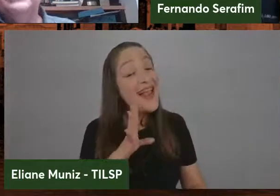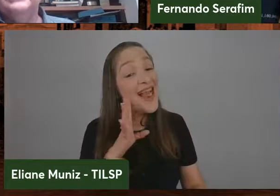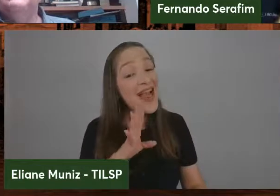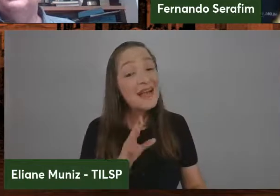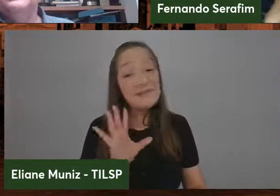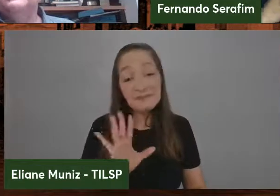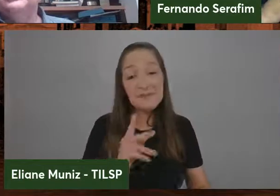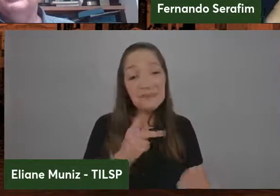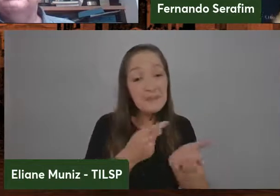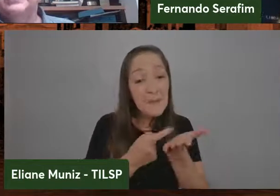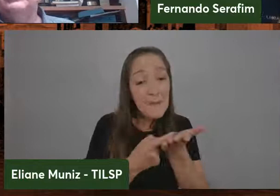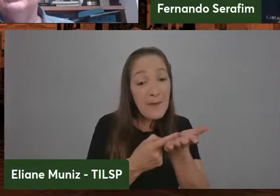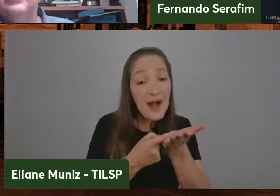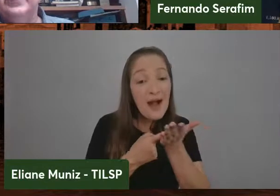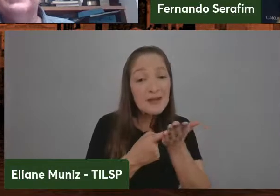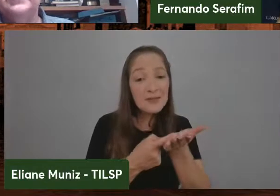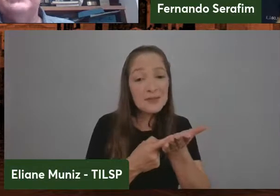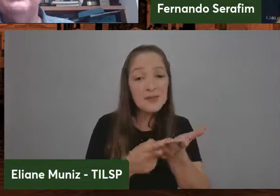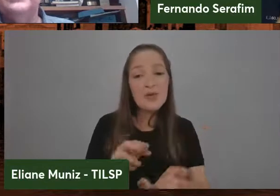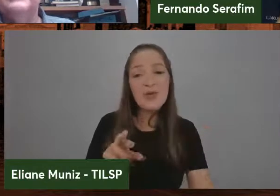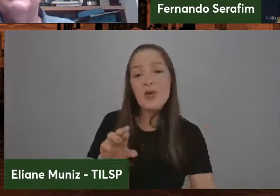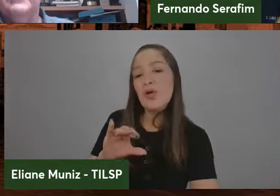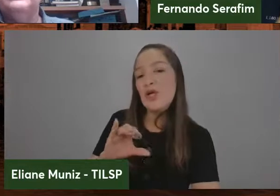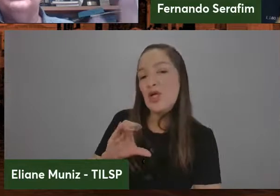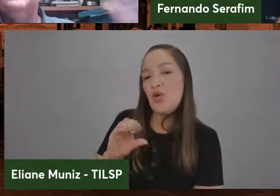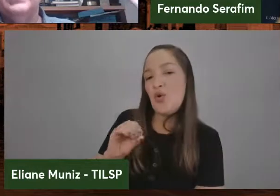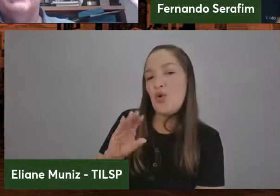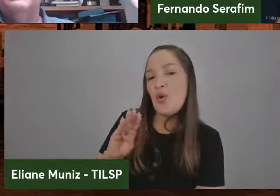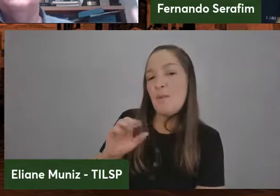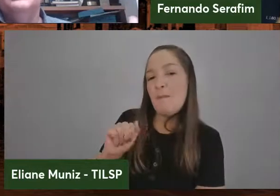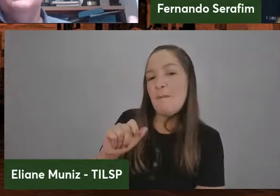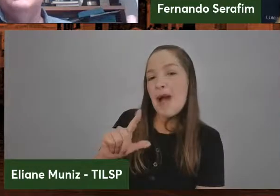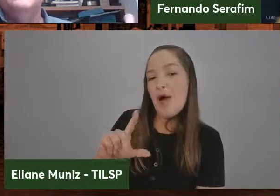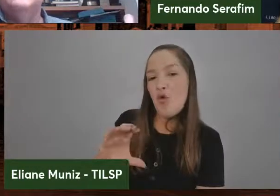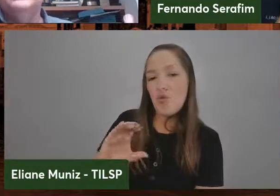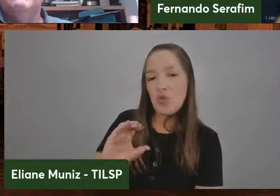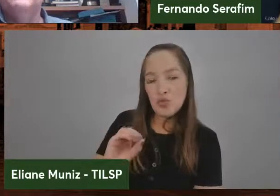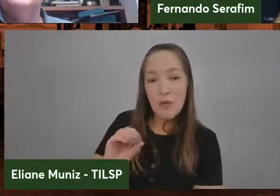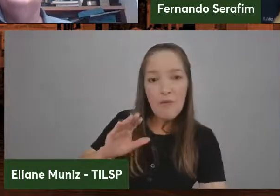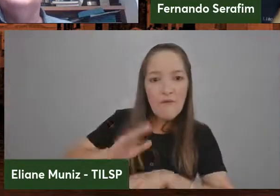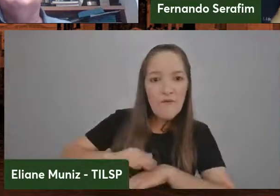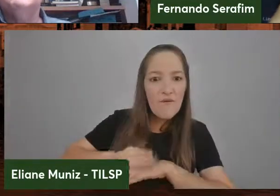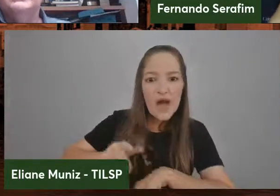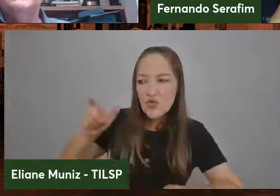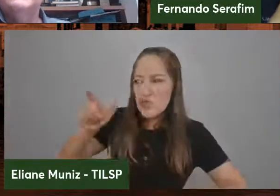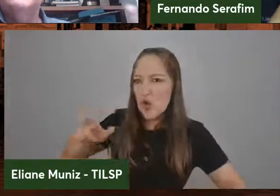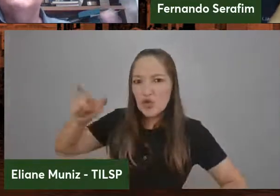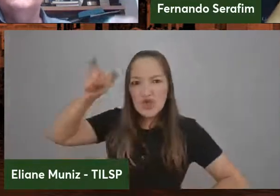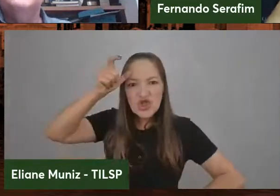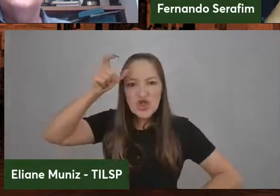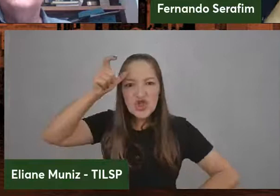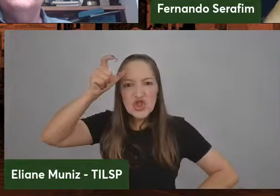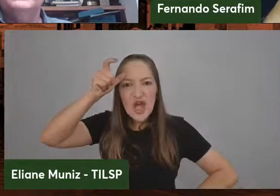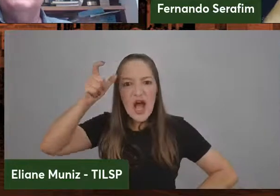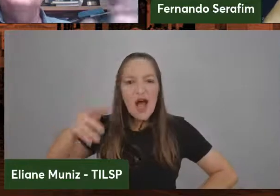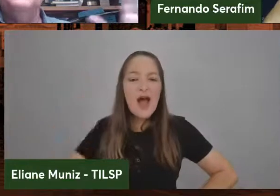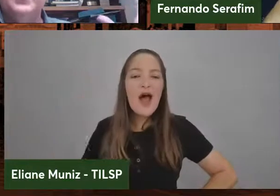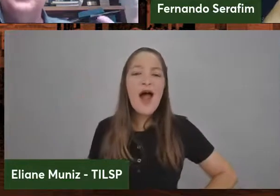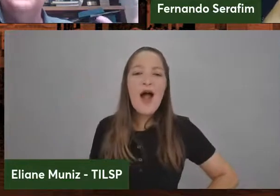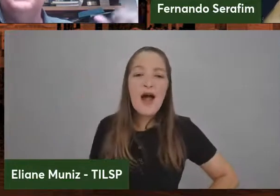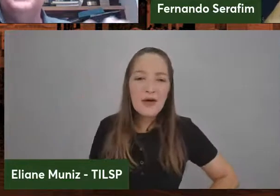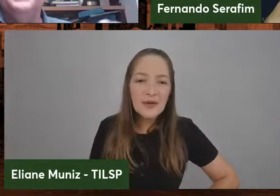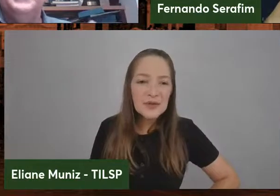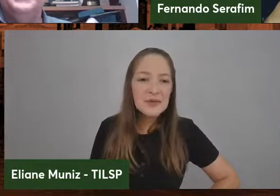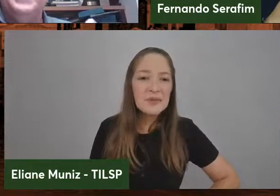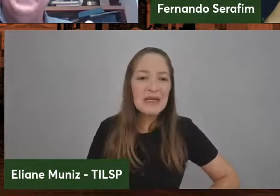pacto, por exemplo, que o Riobaldo, no Grande Sertão Vereda, faz com o diabo, uhum. com o demônio, com o